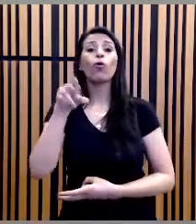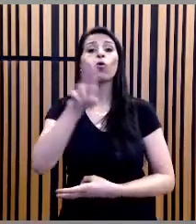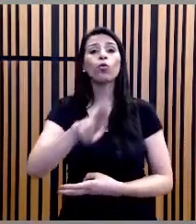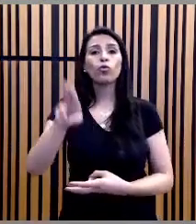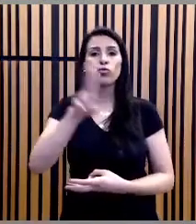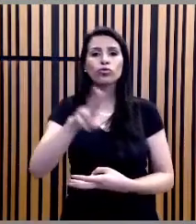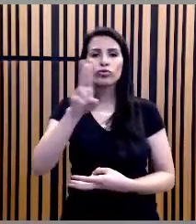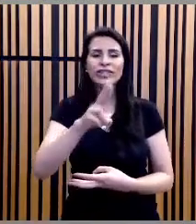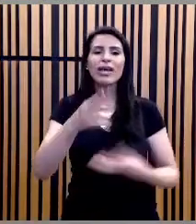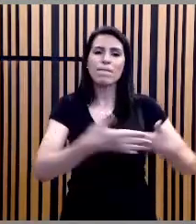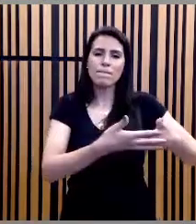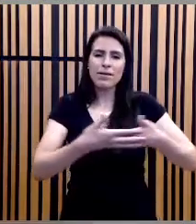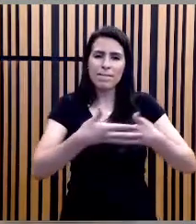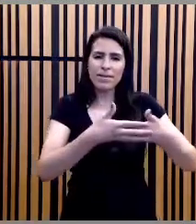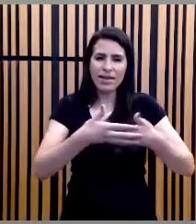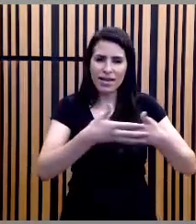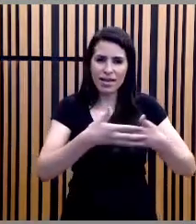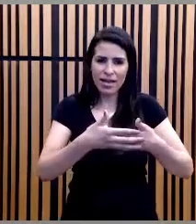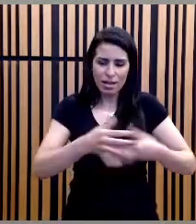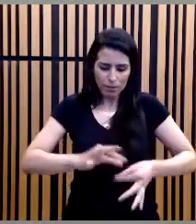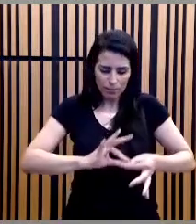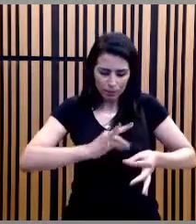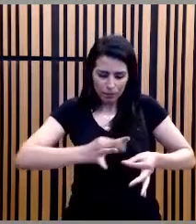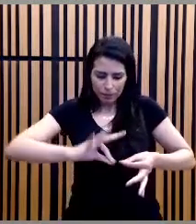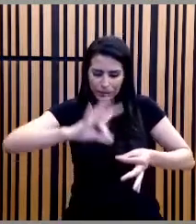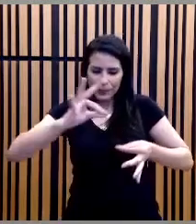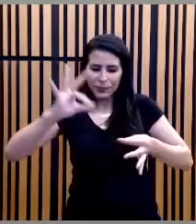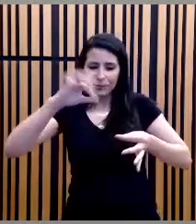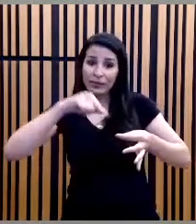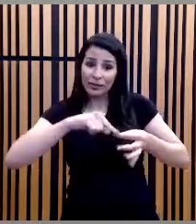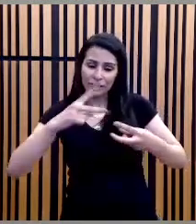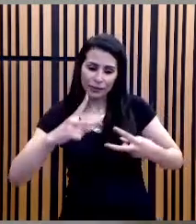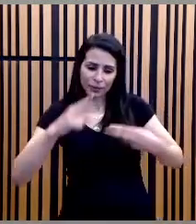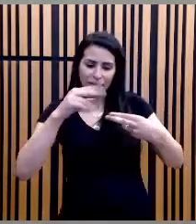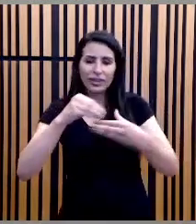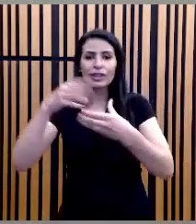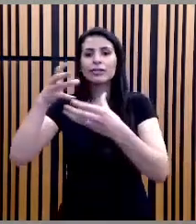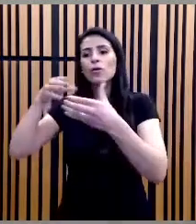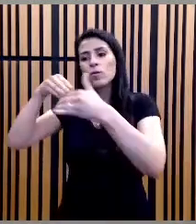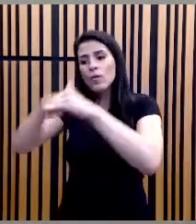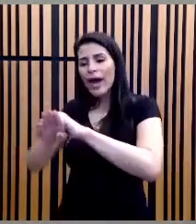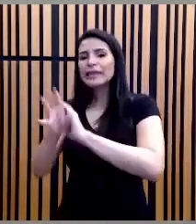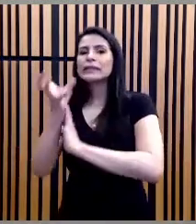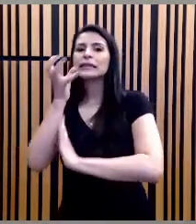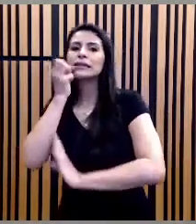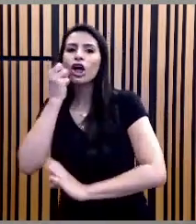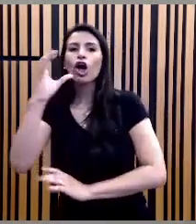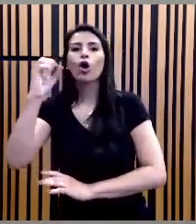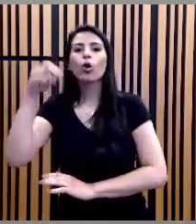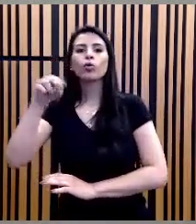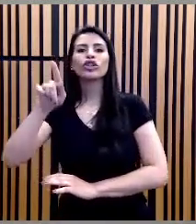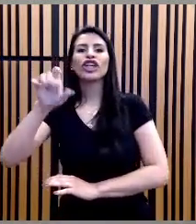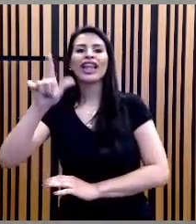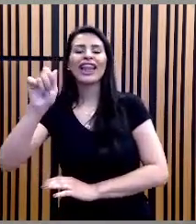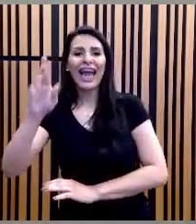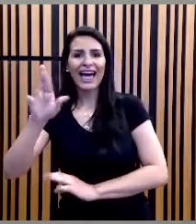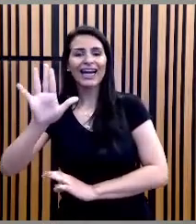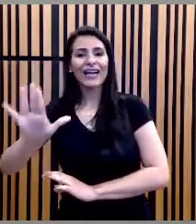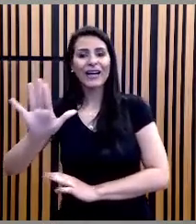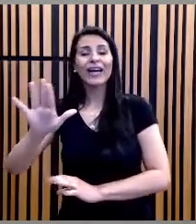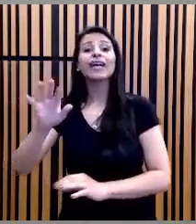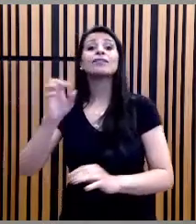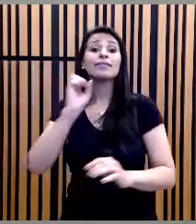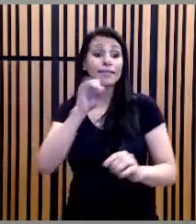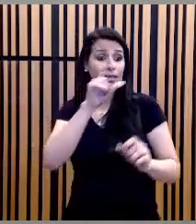cordão umbilical do bebê e processa todo ele para que ele possa, daqui a um tempo, se a pessoa precisar, ser